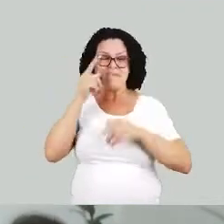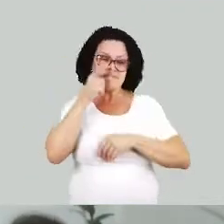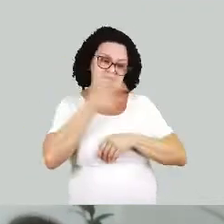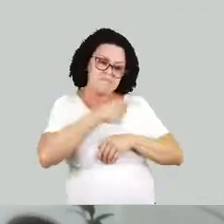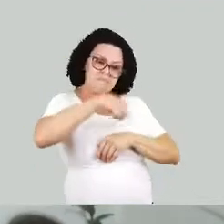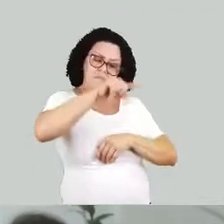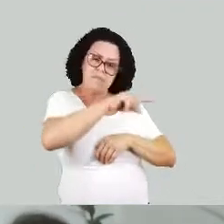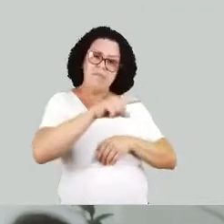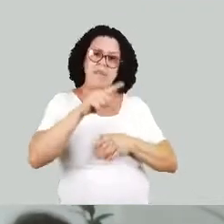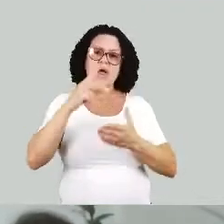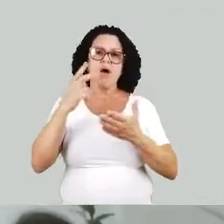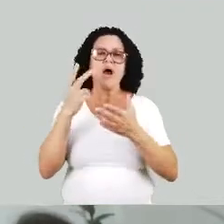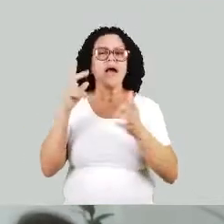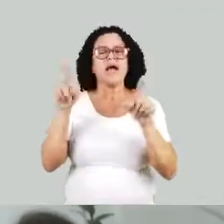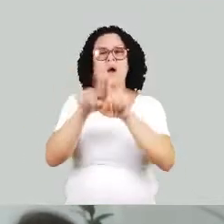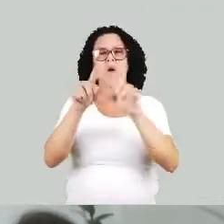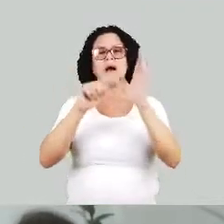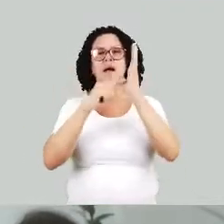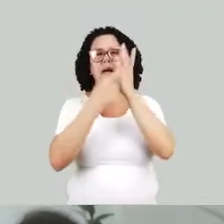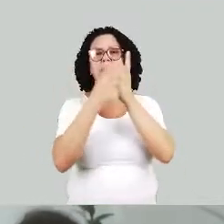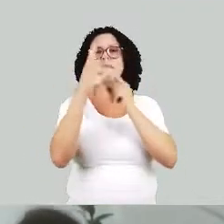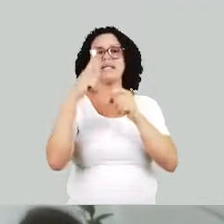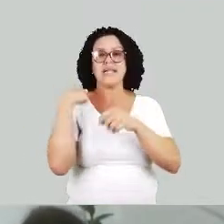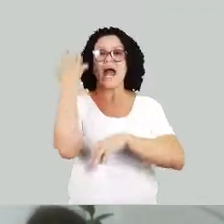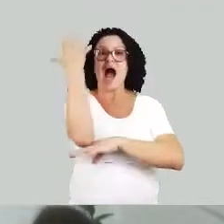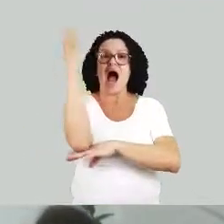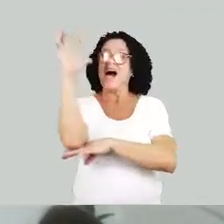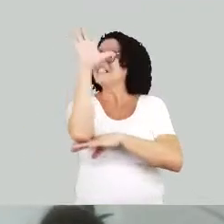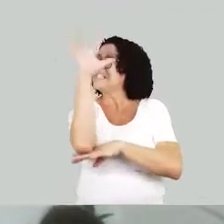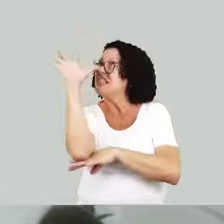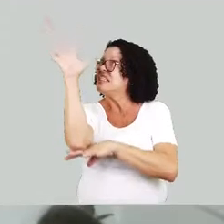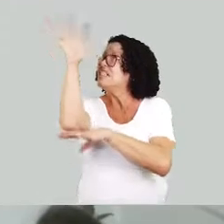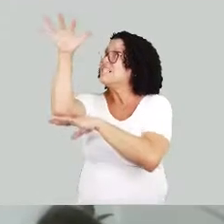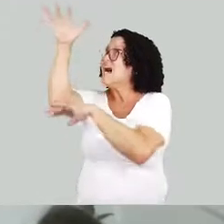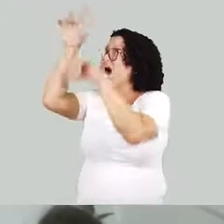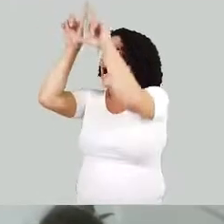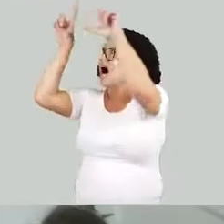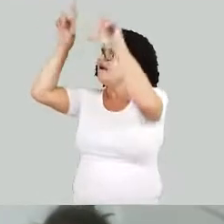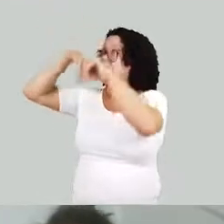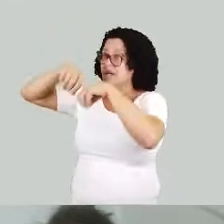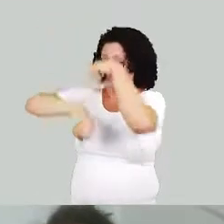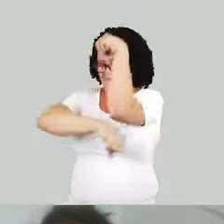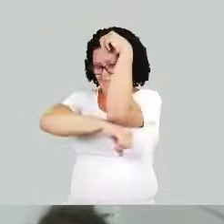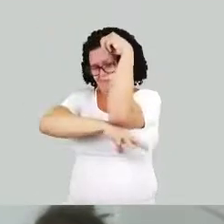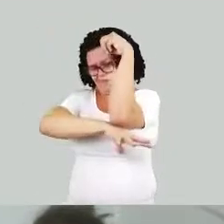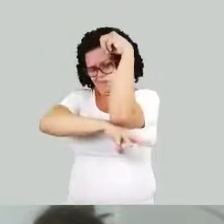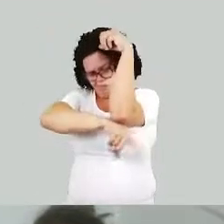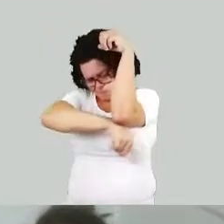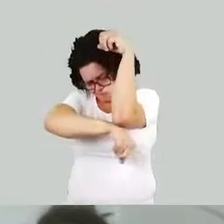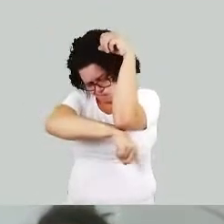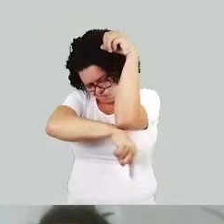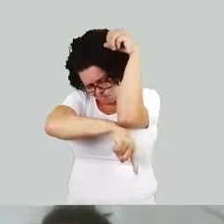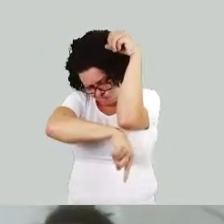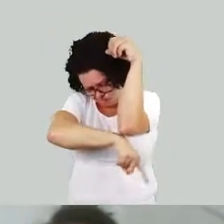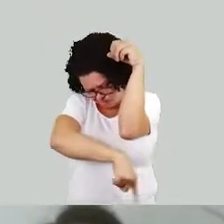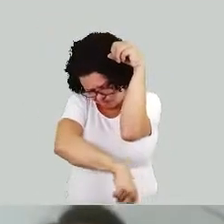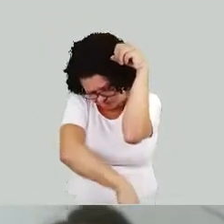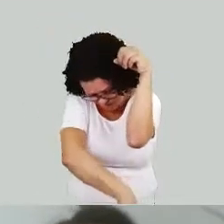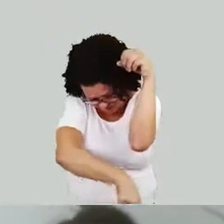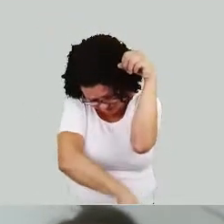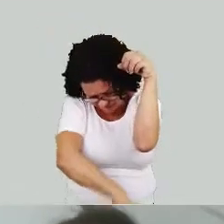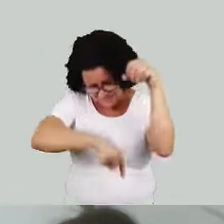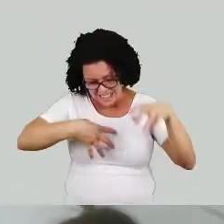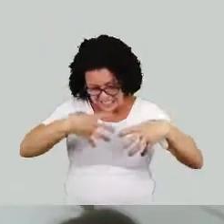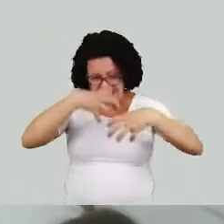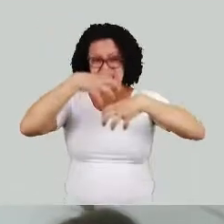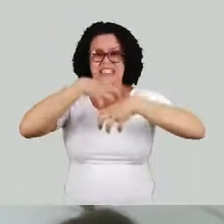interessante: qualquer árvore que queira tocar os céus precisa ter raízes tão profundas a ponto